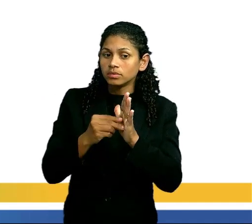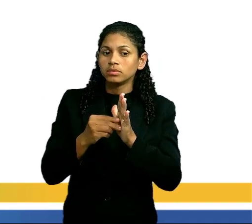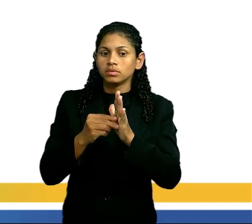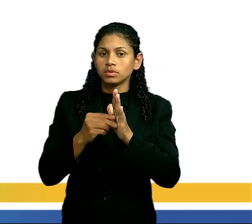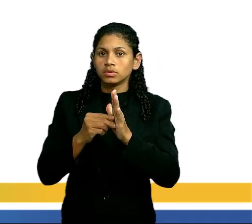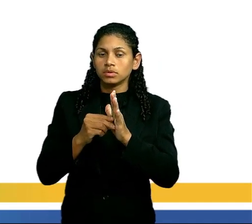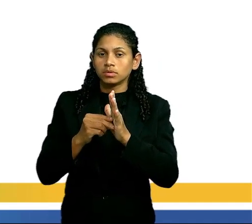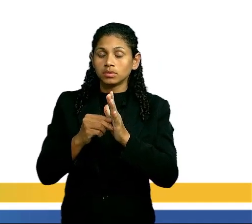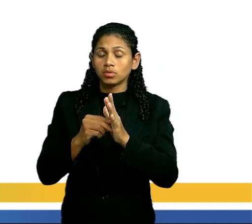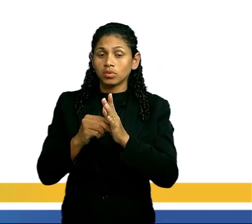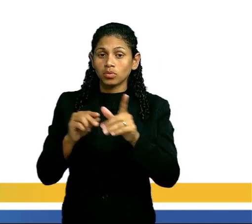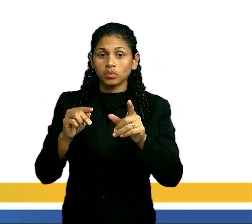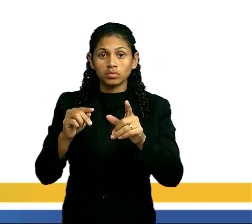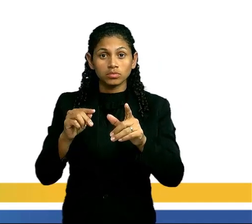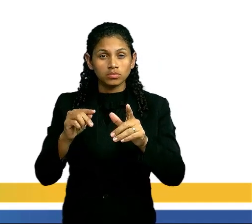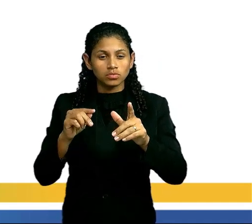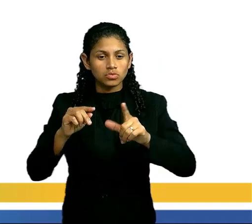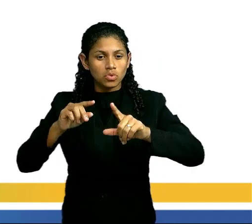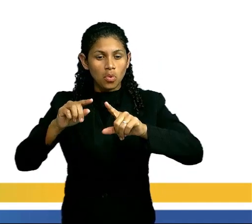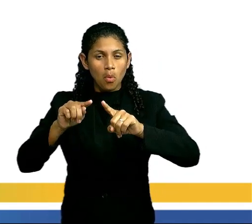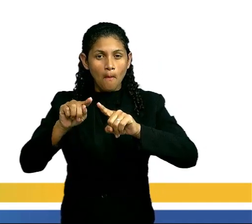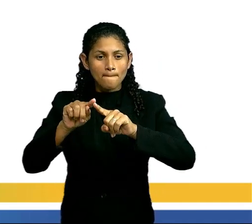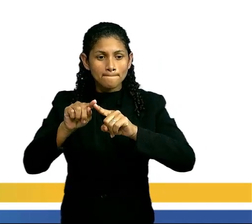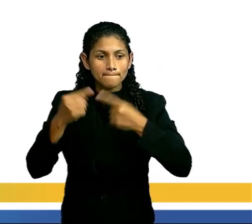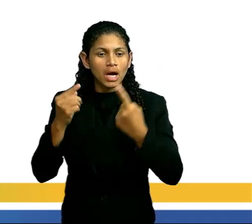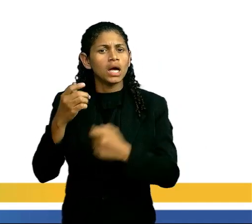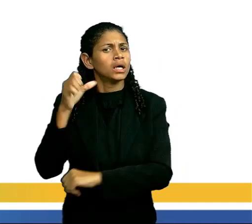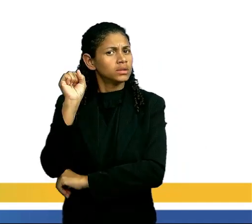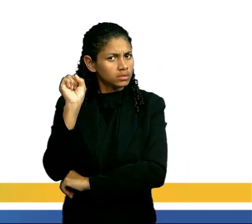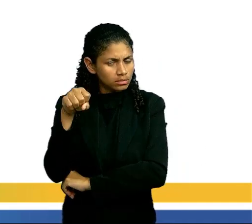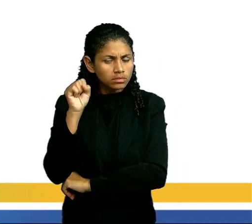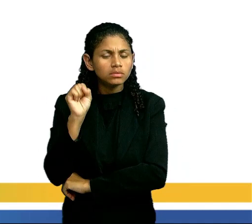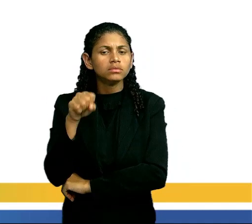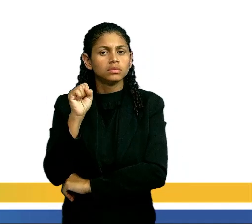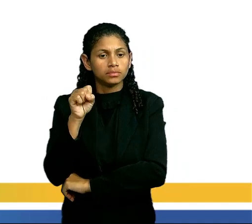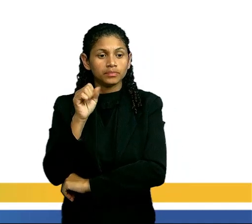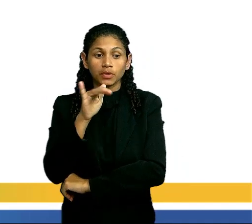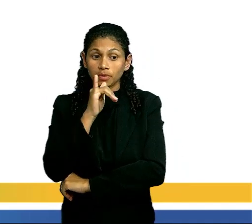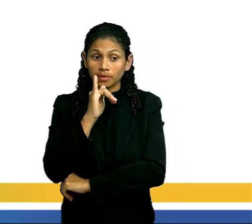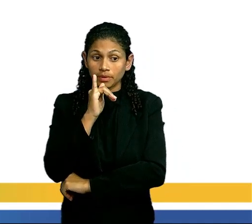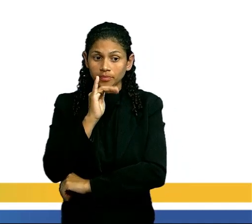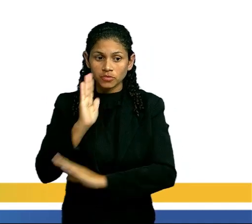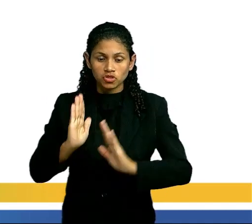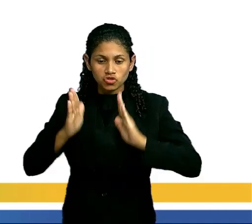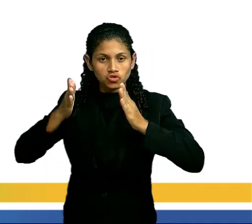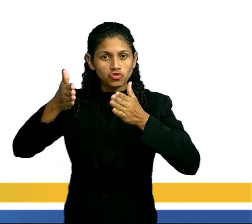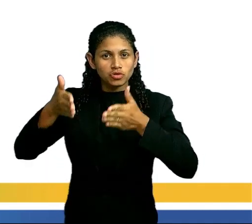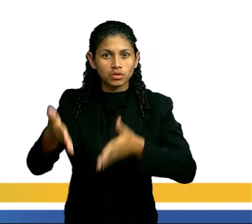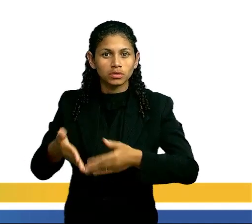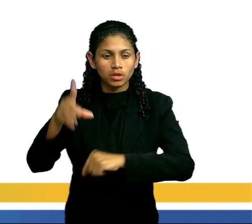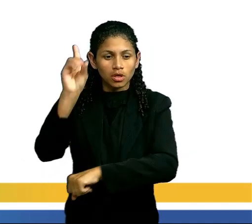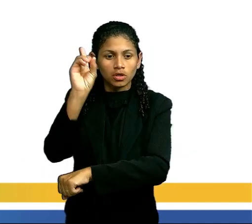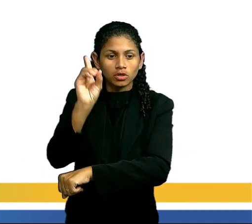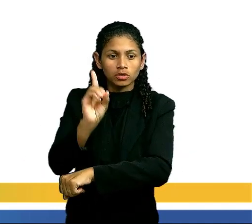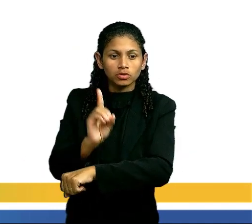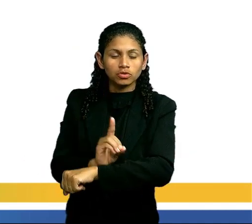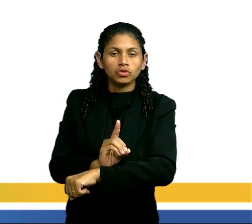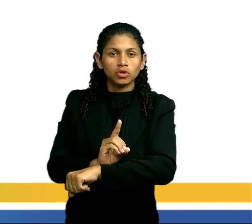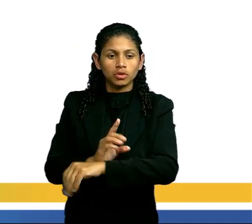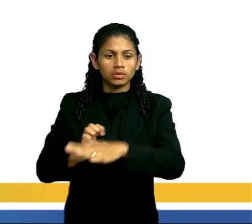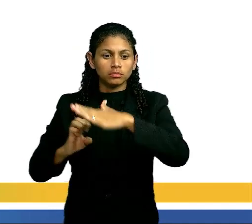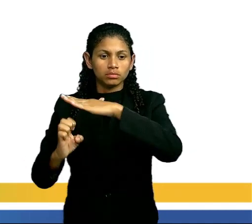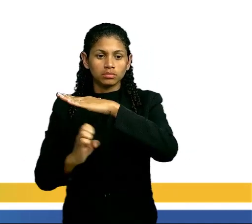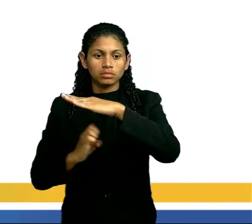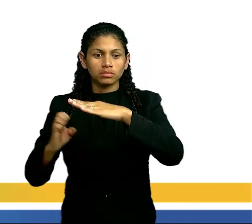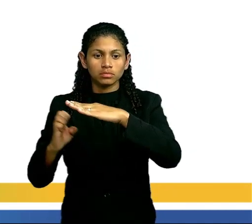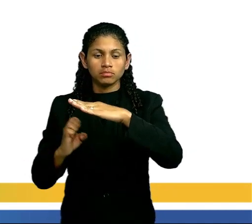equivale a mas sim. Tem um exemplo aí para você que diz: cheguei à diretoria da empresa não